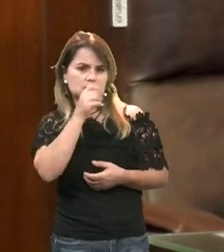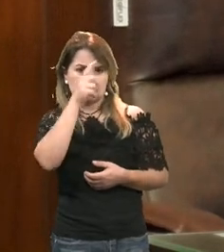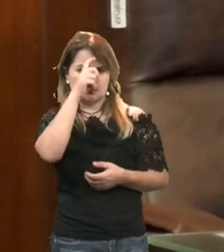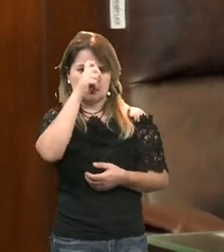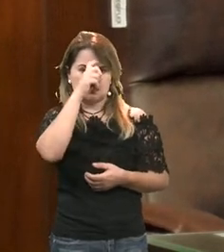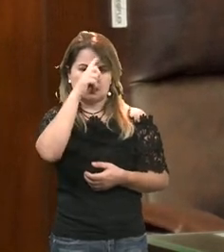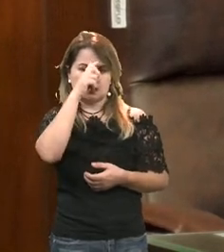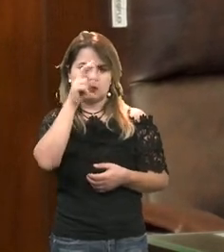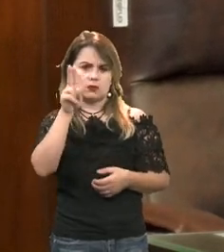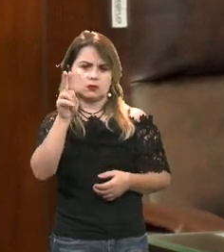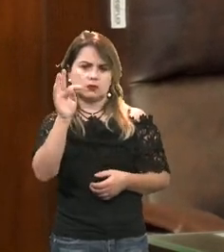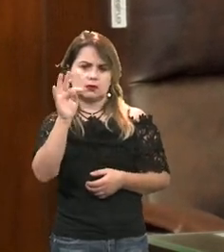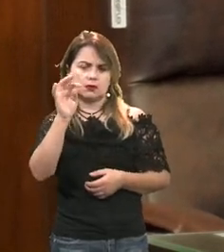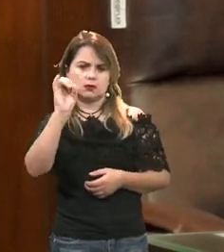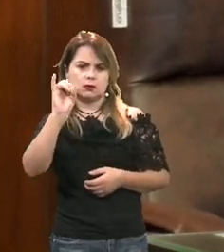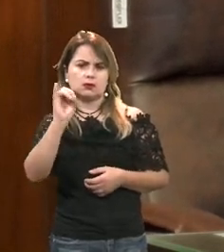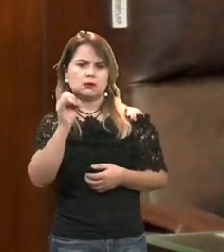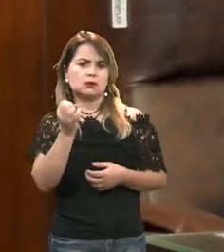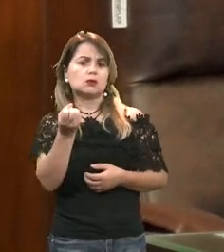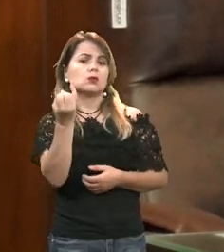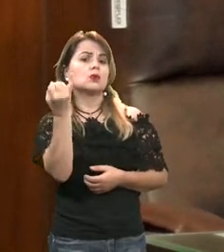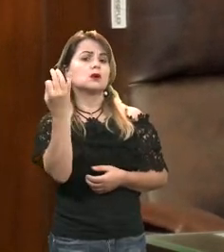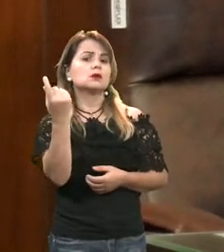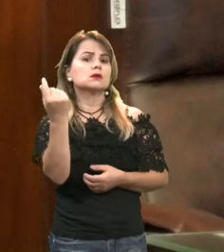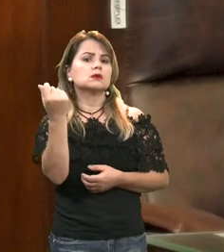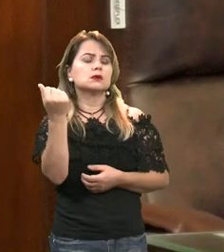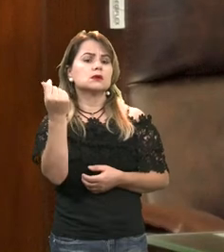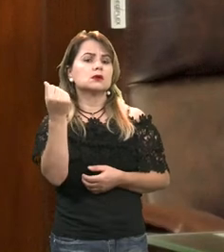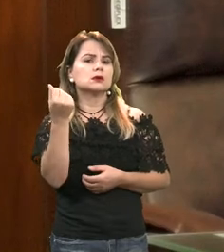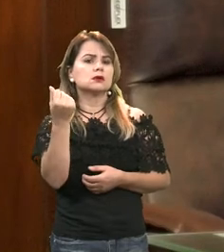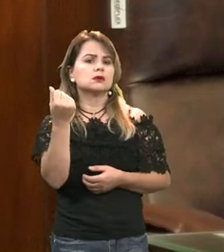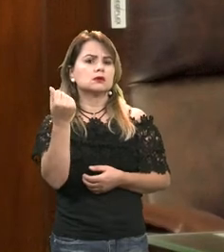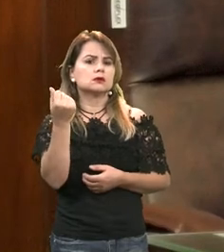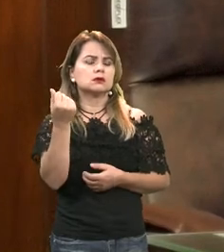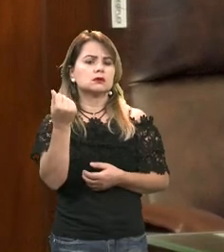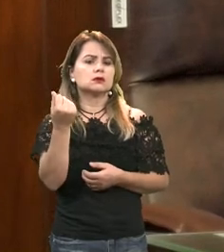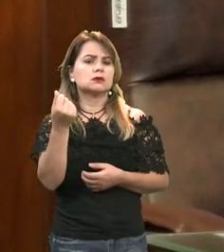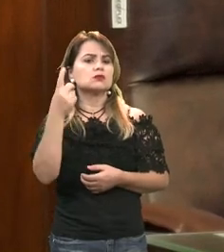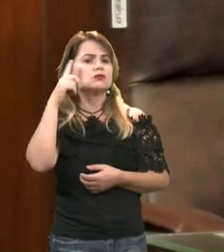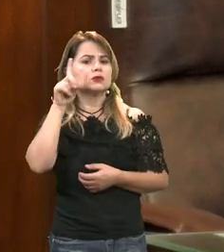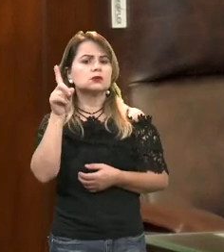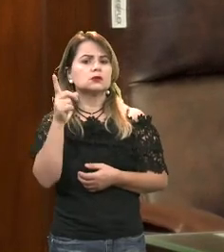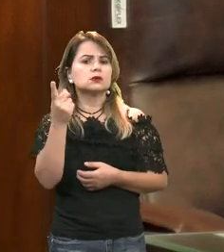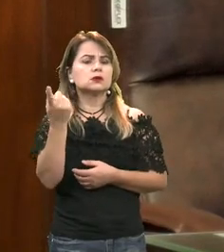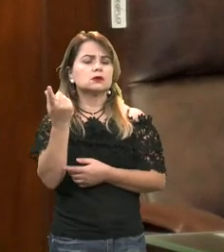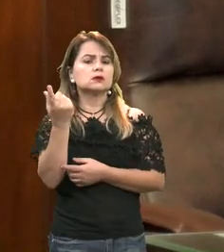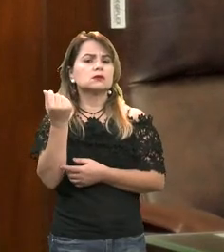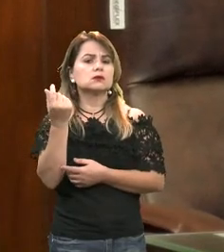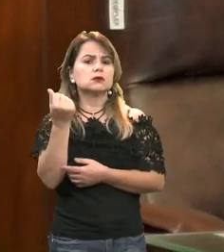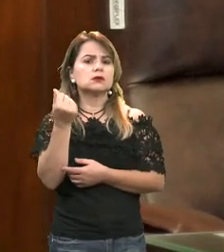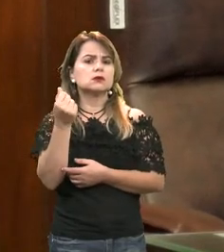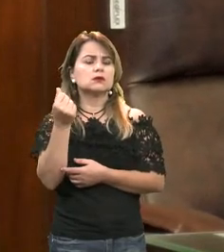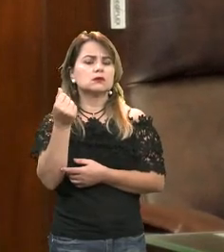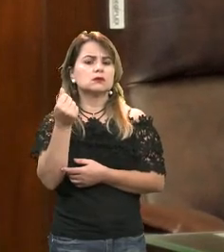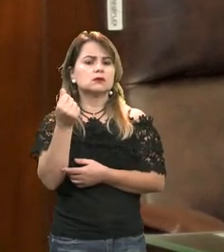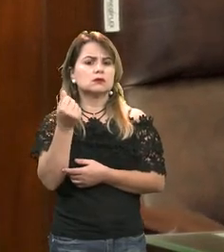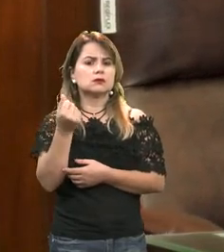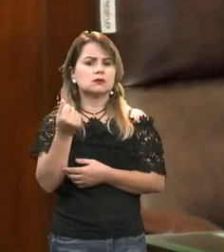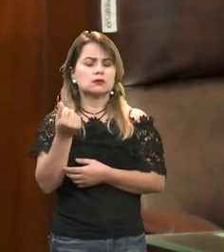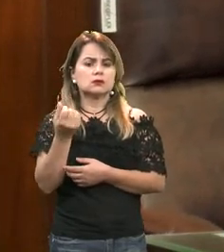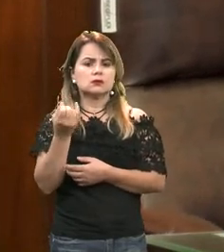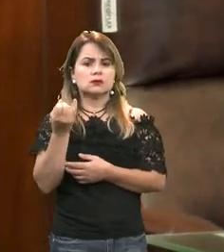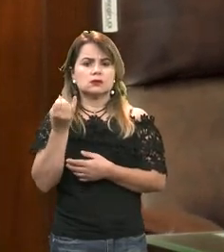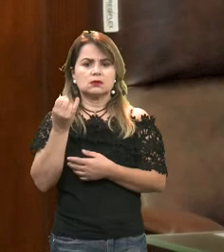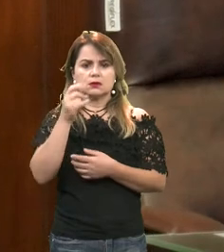uma criança de epilepsia custa para a Marília? Quanto que é uma diária na UTI? E se tivermos um